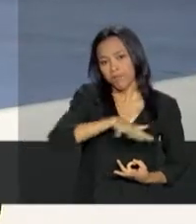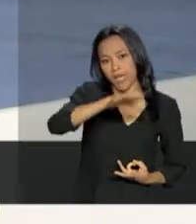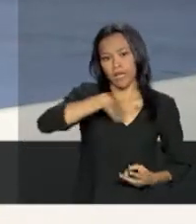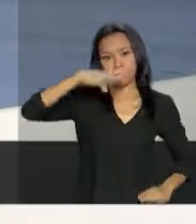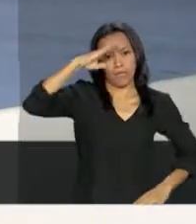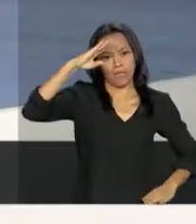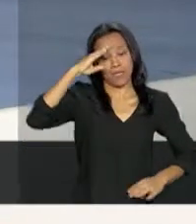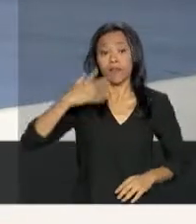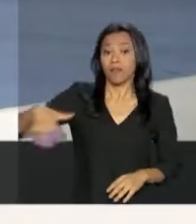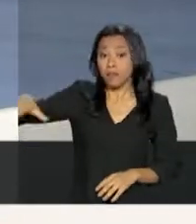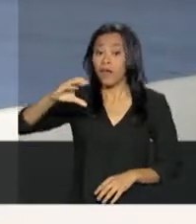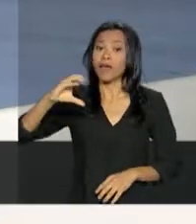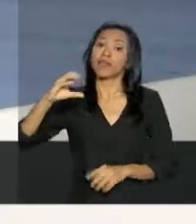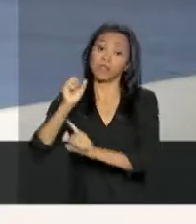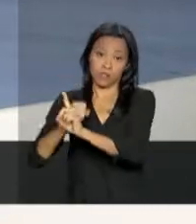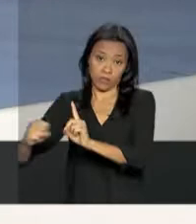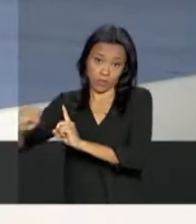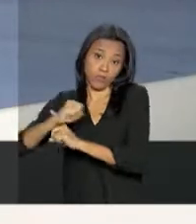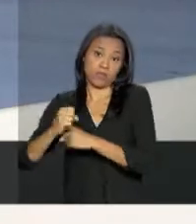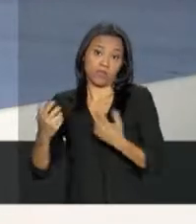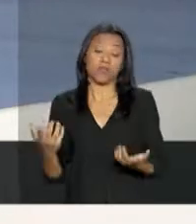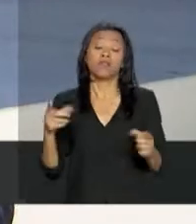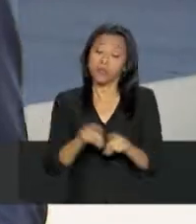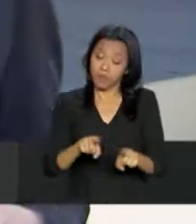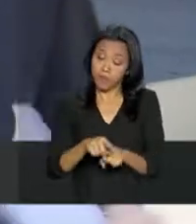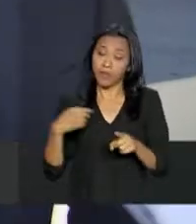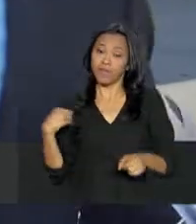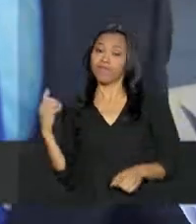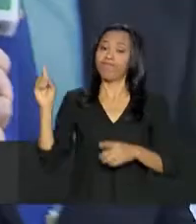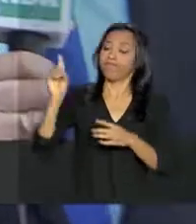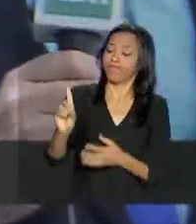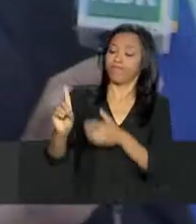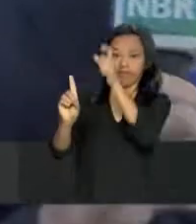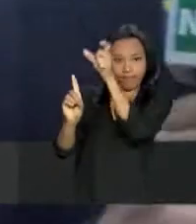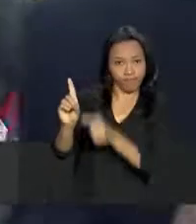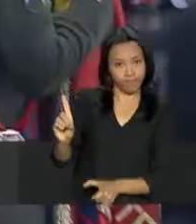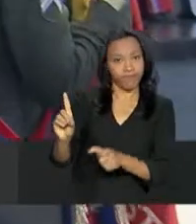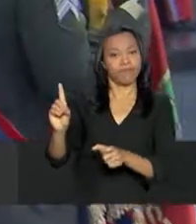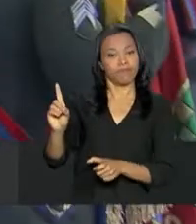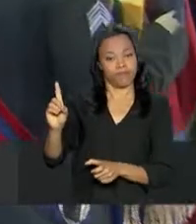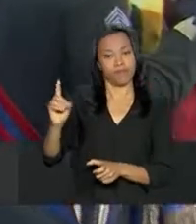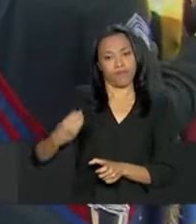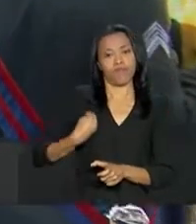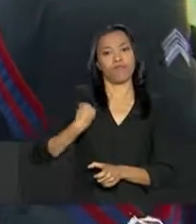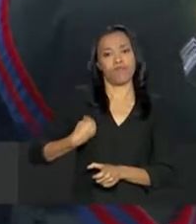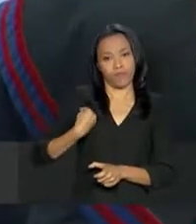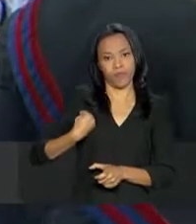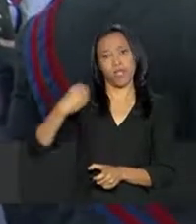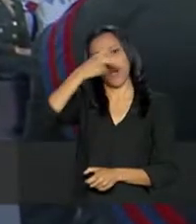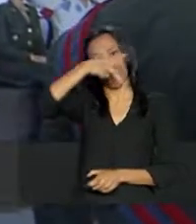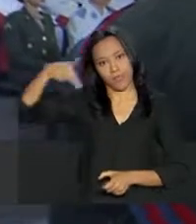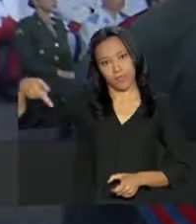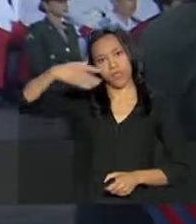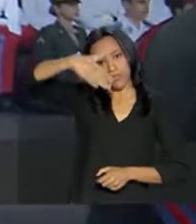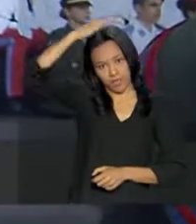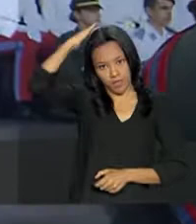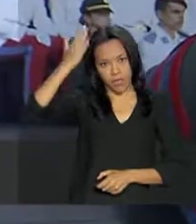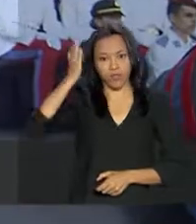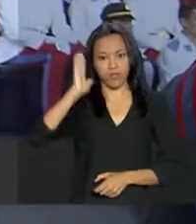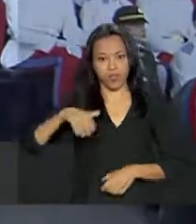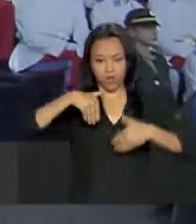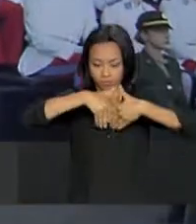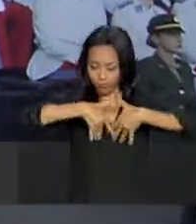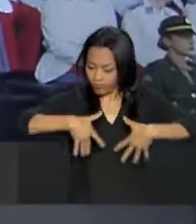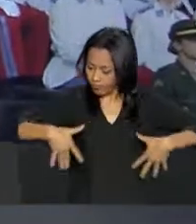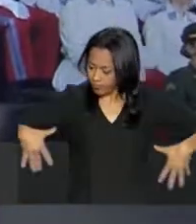militares, dentre elas o presidente Michel Temer. O presidente Michel Temer já está aqui, já ocupa a tribuna de honra aqui